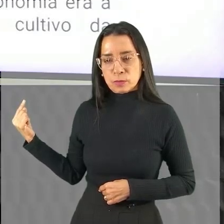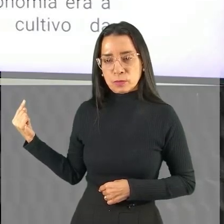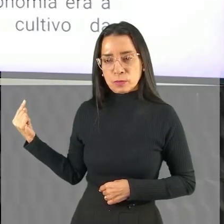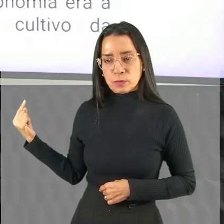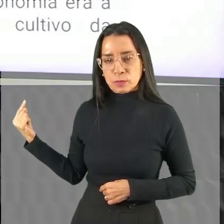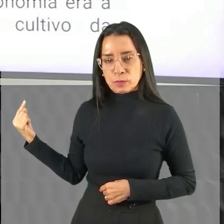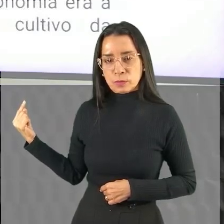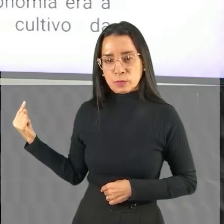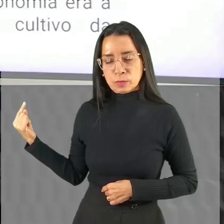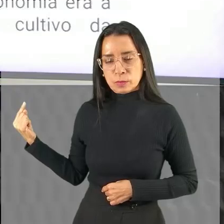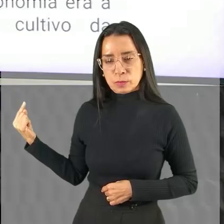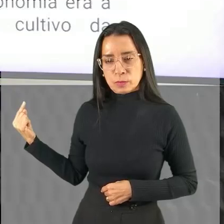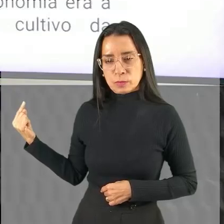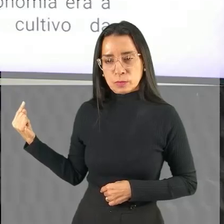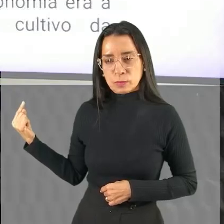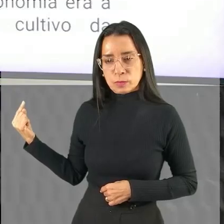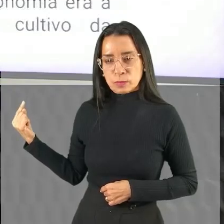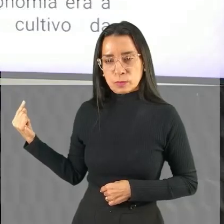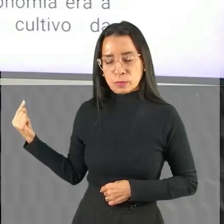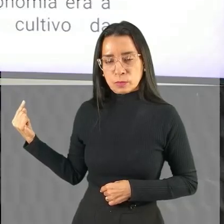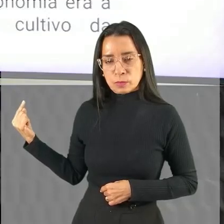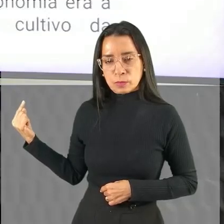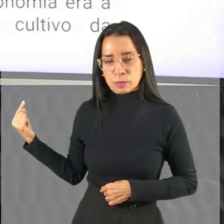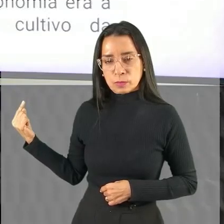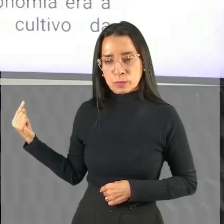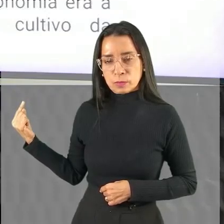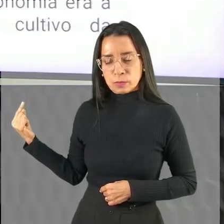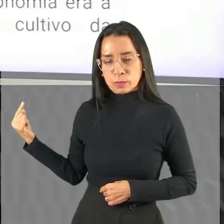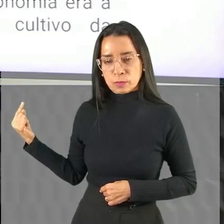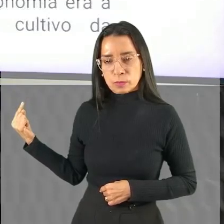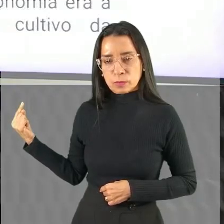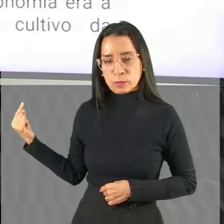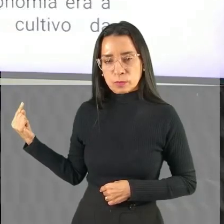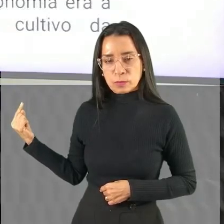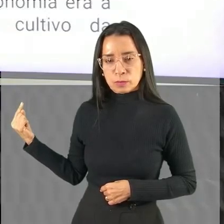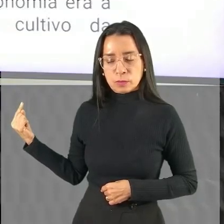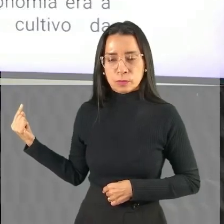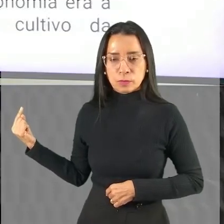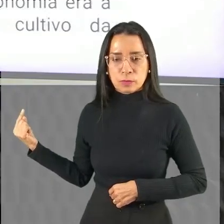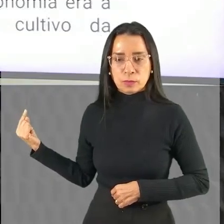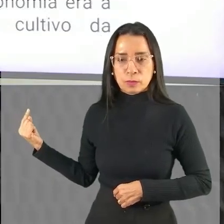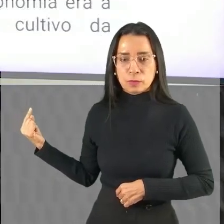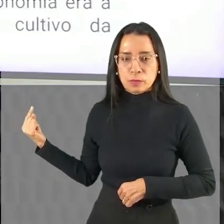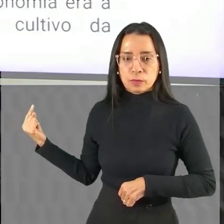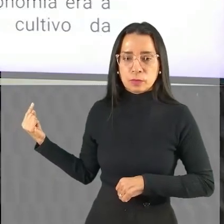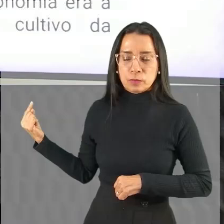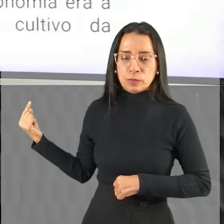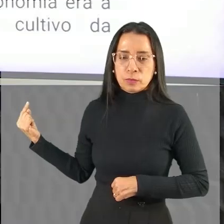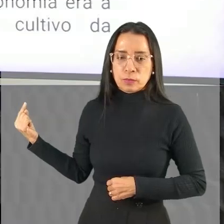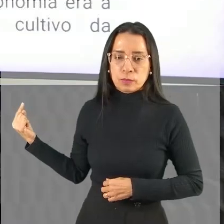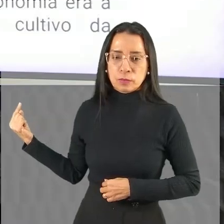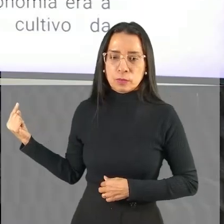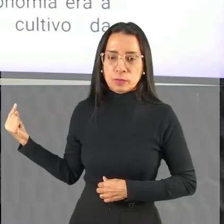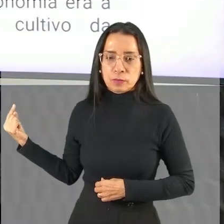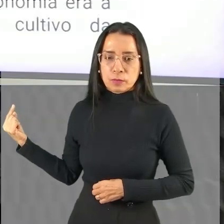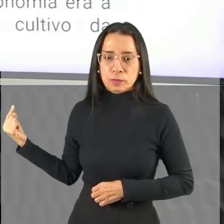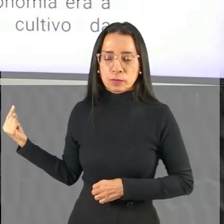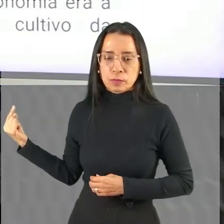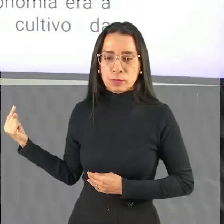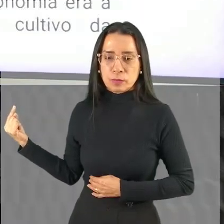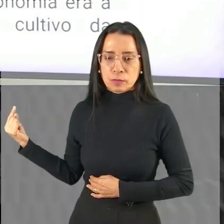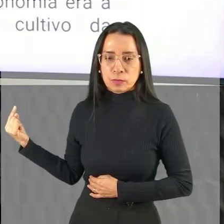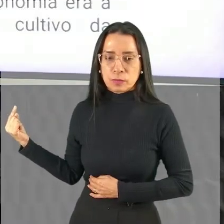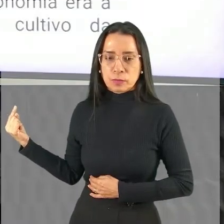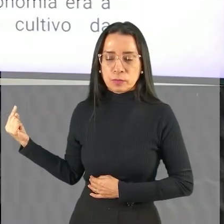nobres, sacerdotes, funcionários do governo, artesãos, camponeses, escravos e soldados. A religião contava com